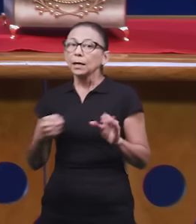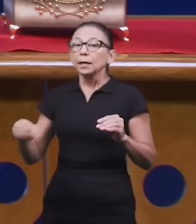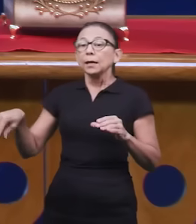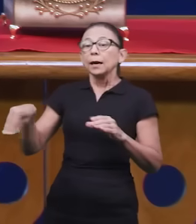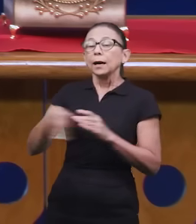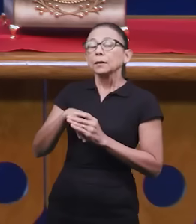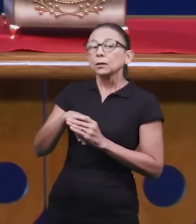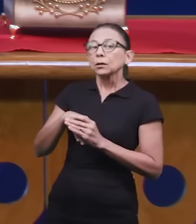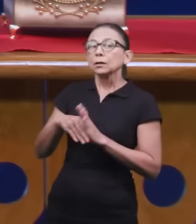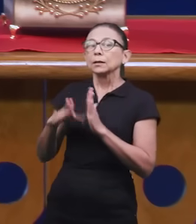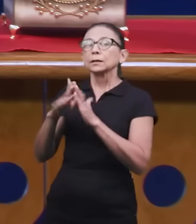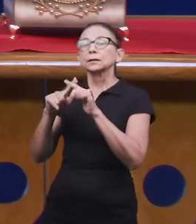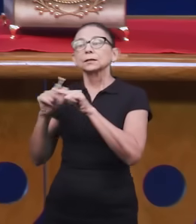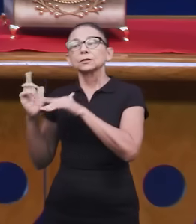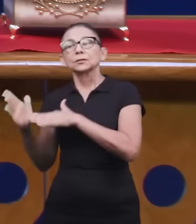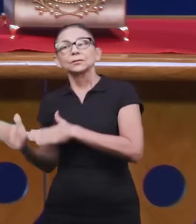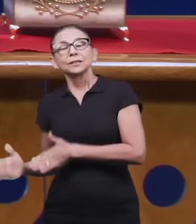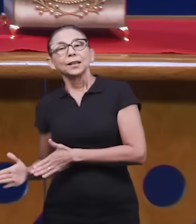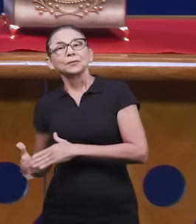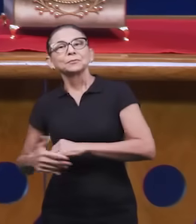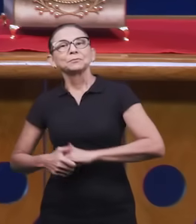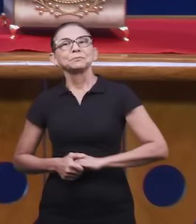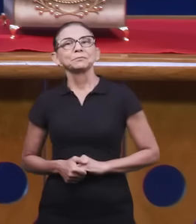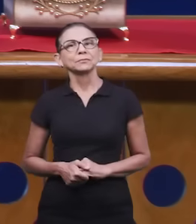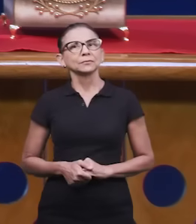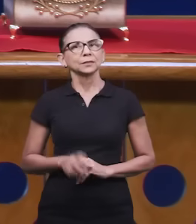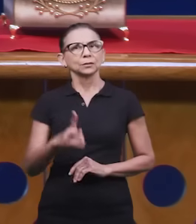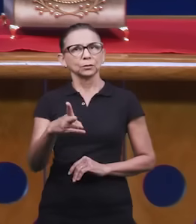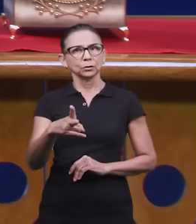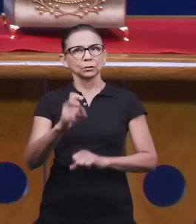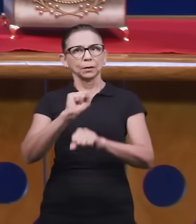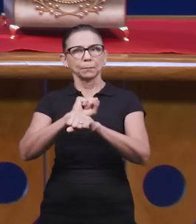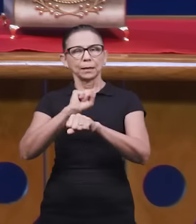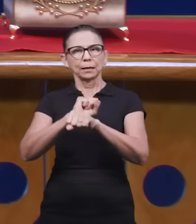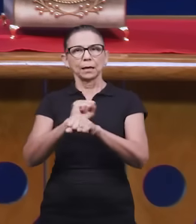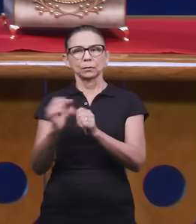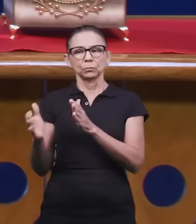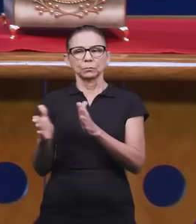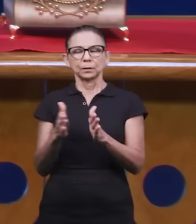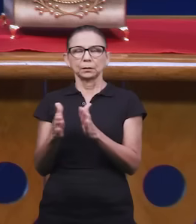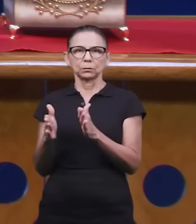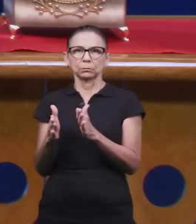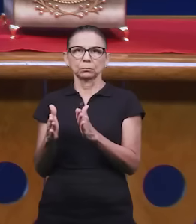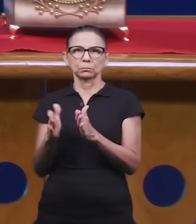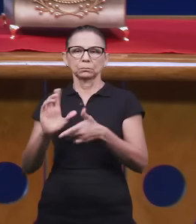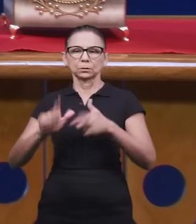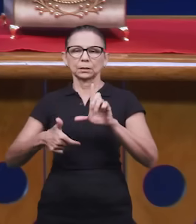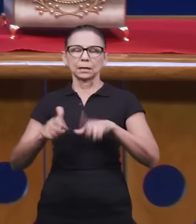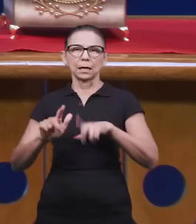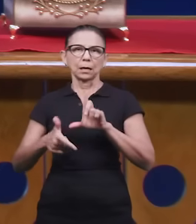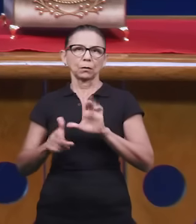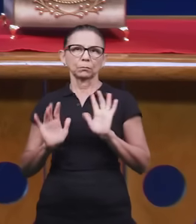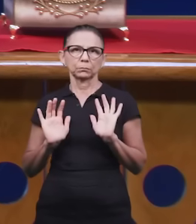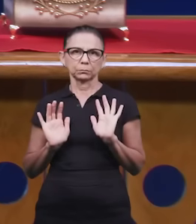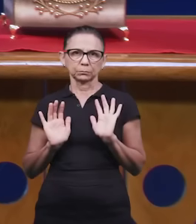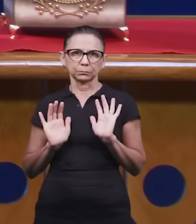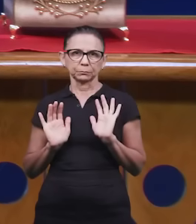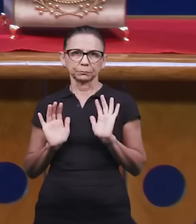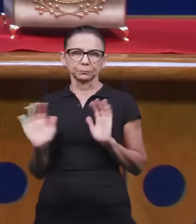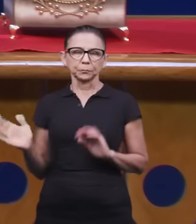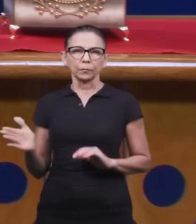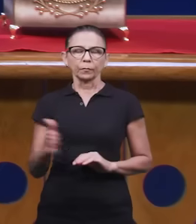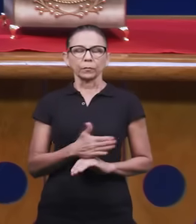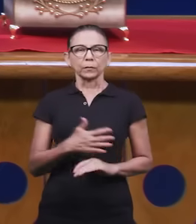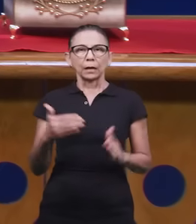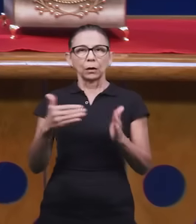Enquanto a igreja está no plano profético de Deus, o tempo de Israel está paralisado e não conta. Então essa